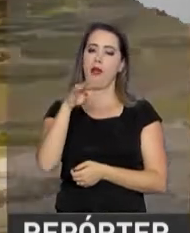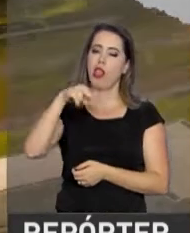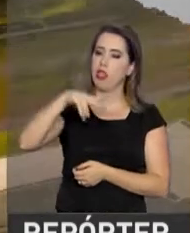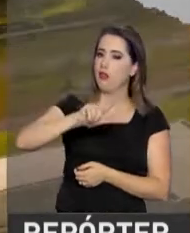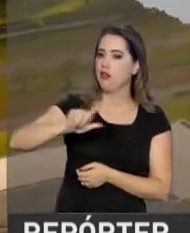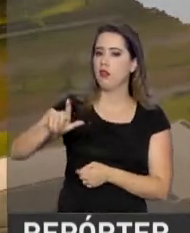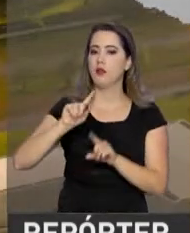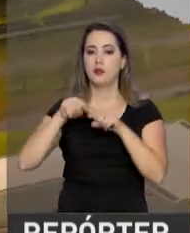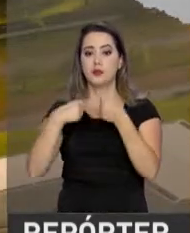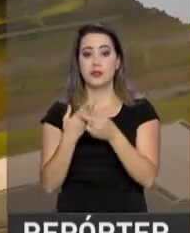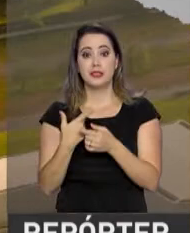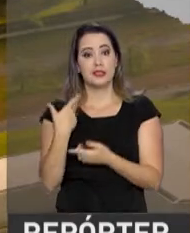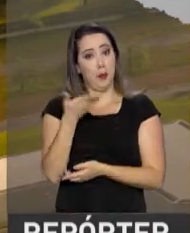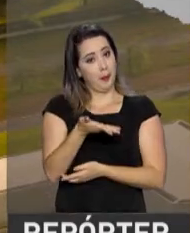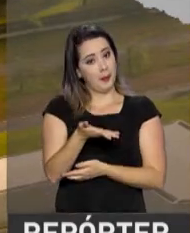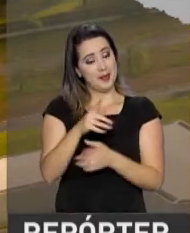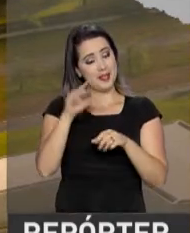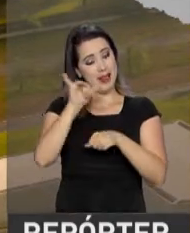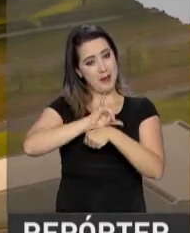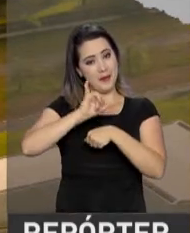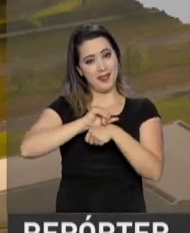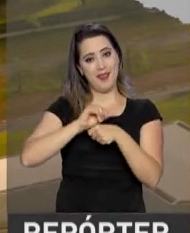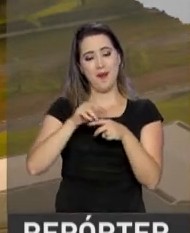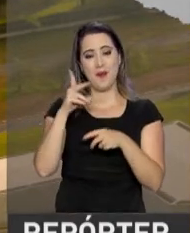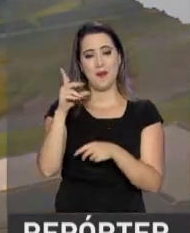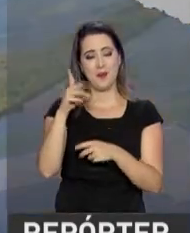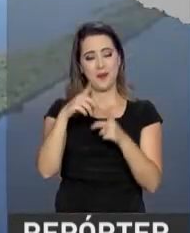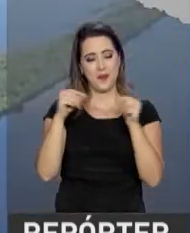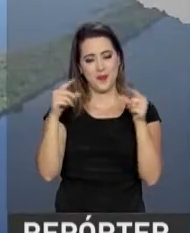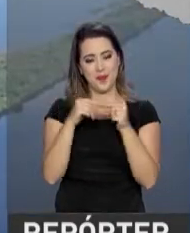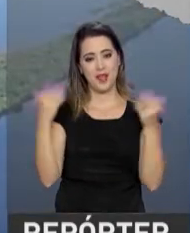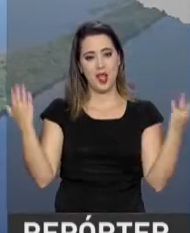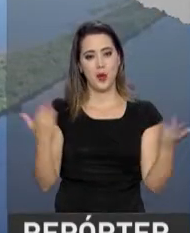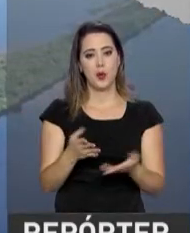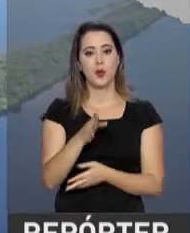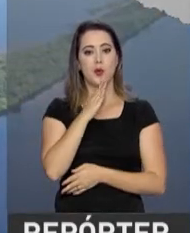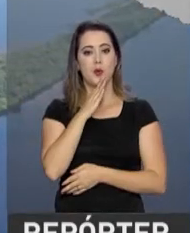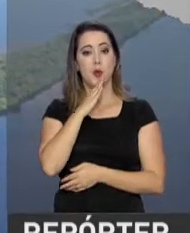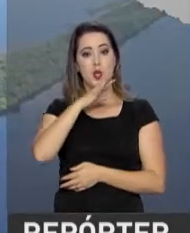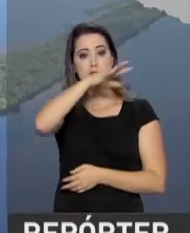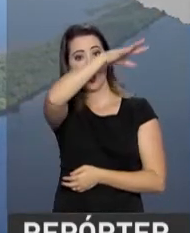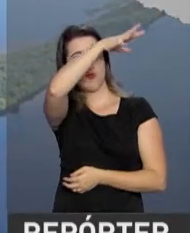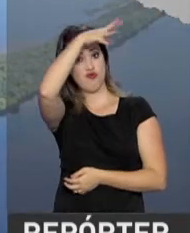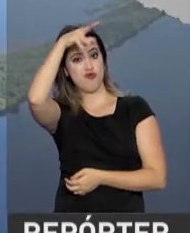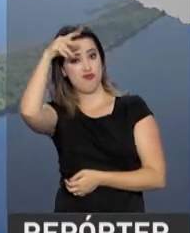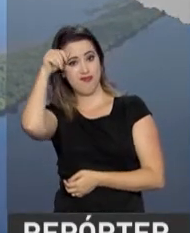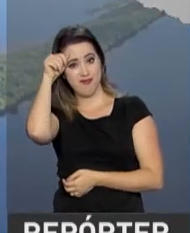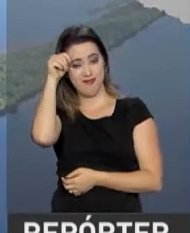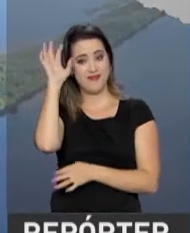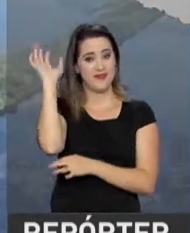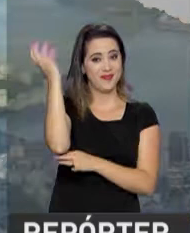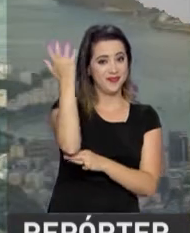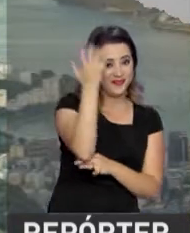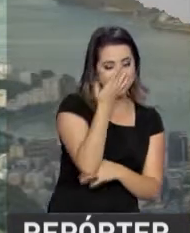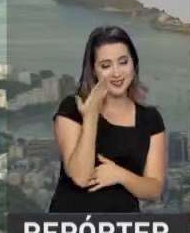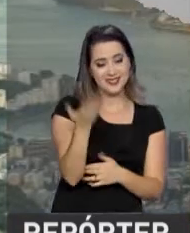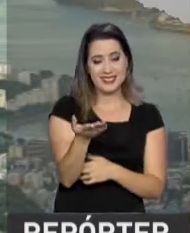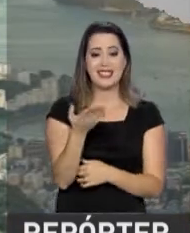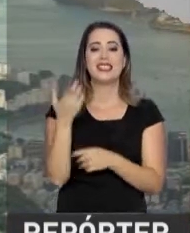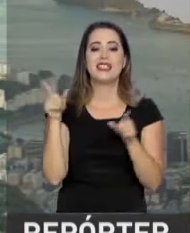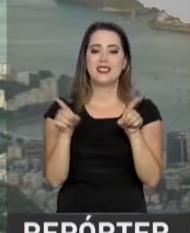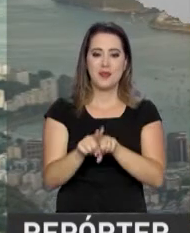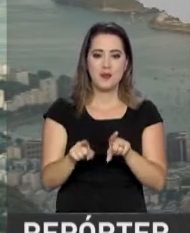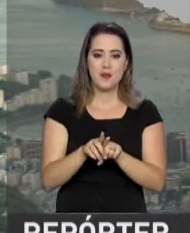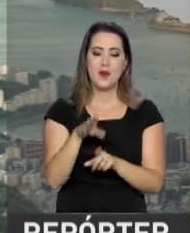lá, o grupo seguiu para a capital federal, Brasília. Agora é a vez de conhecer a floresta amazônica e, como não podia deixar de